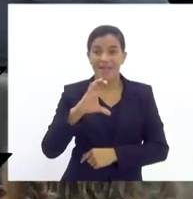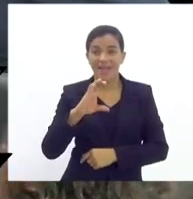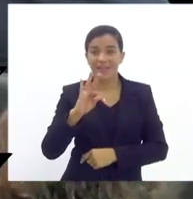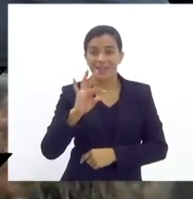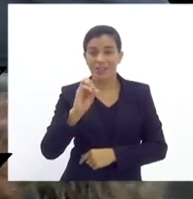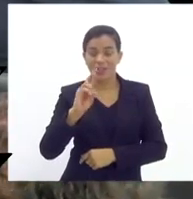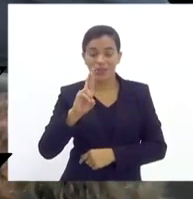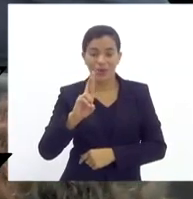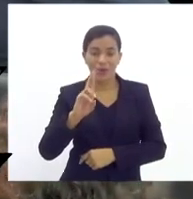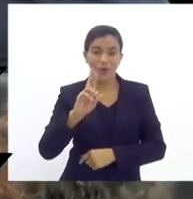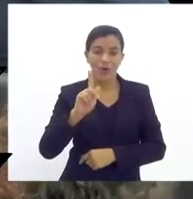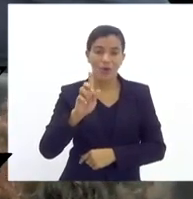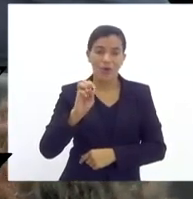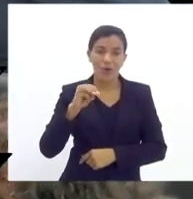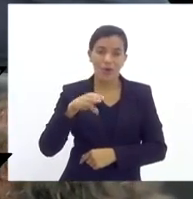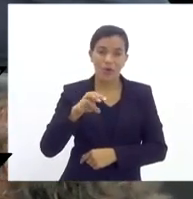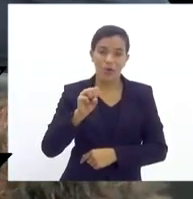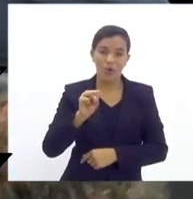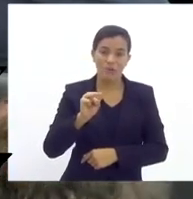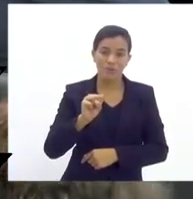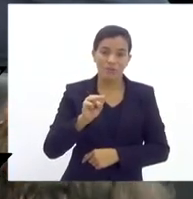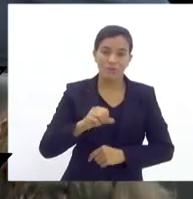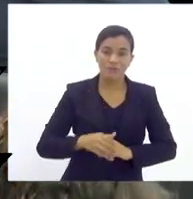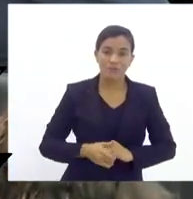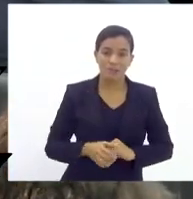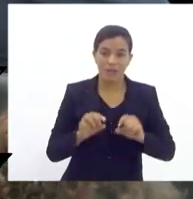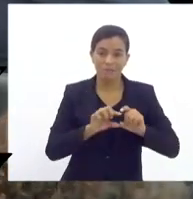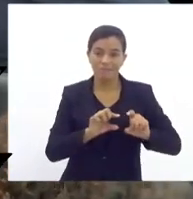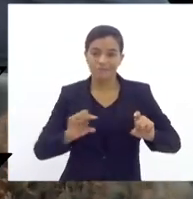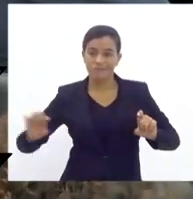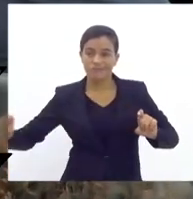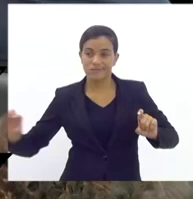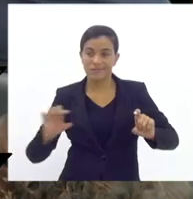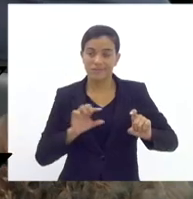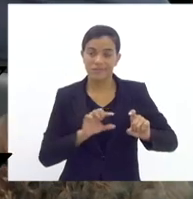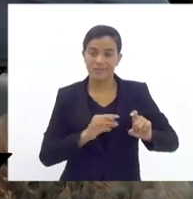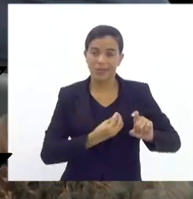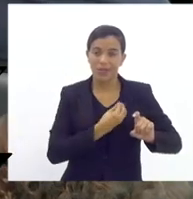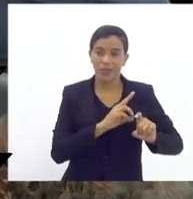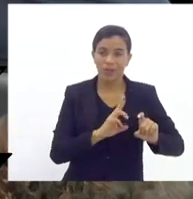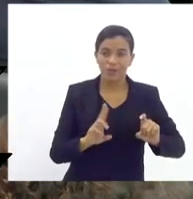global é importante colocar no card da audiência